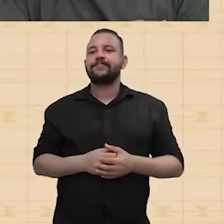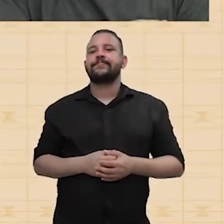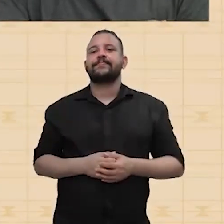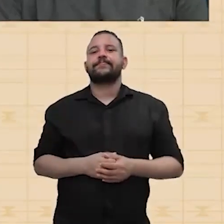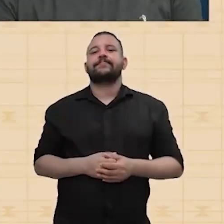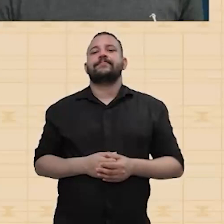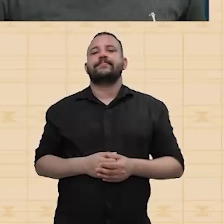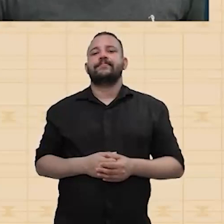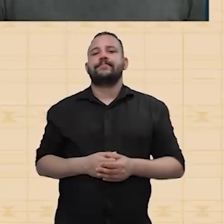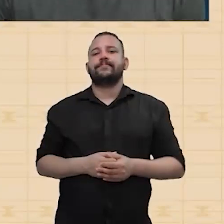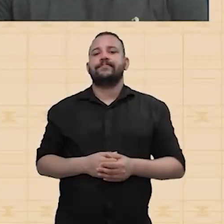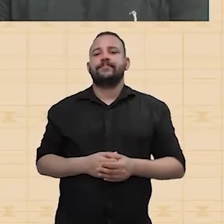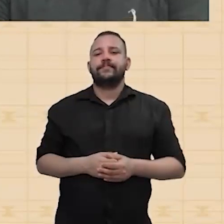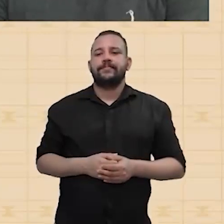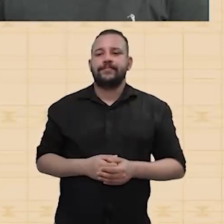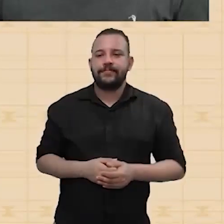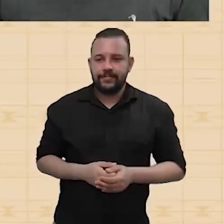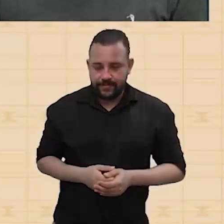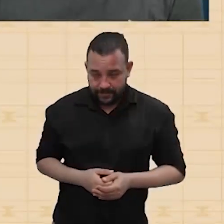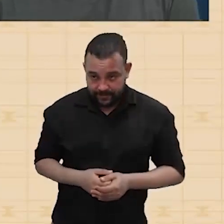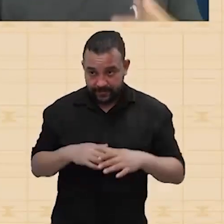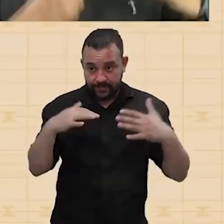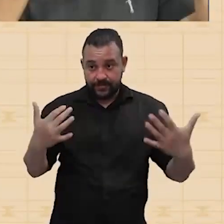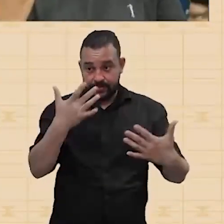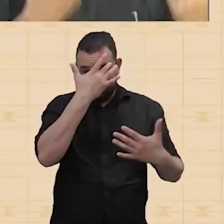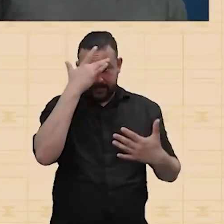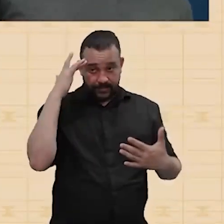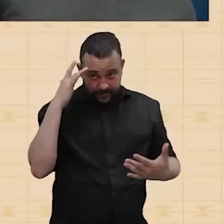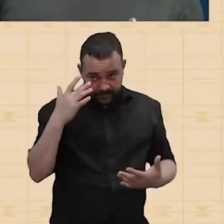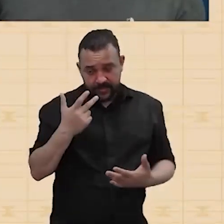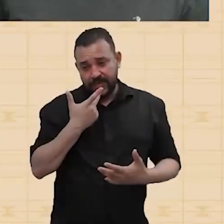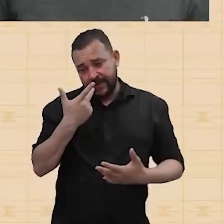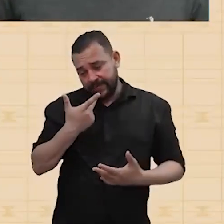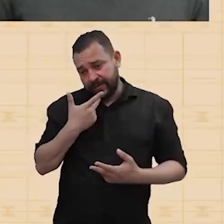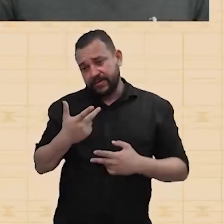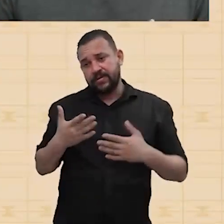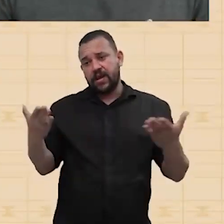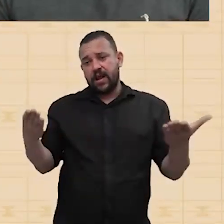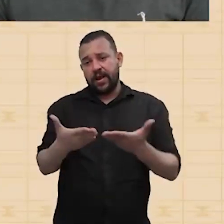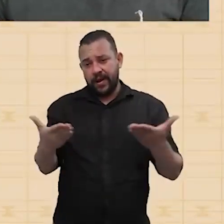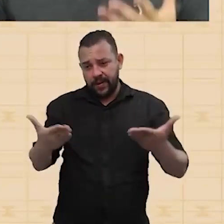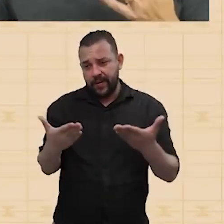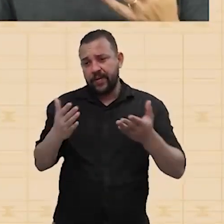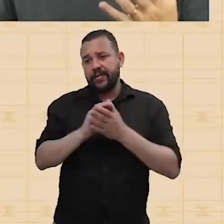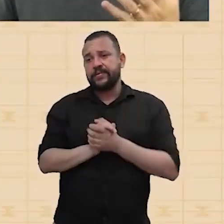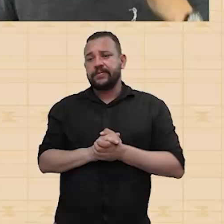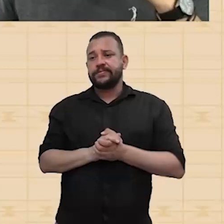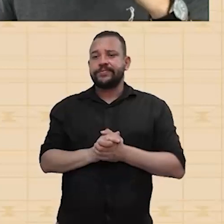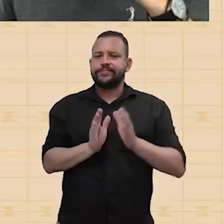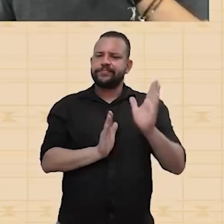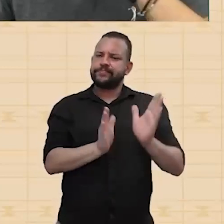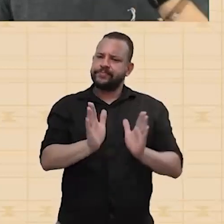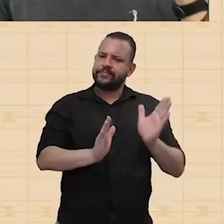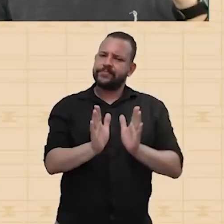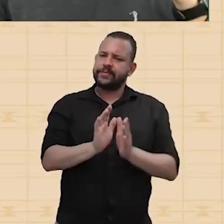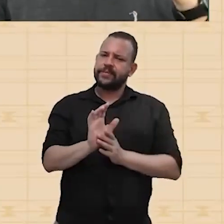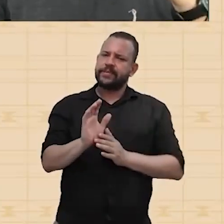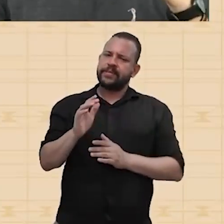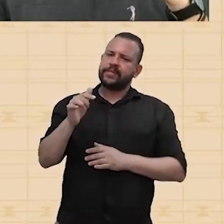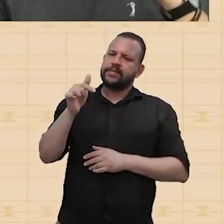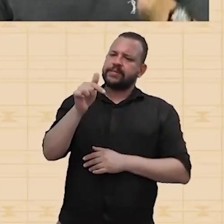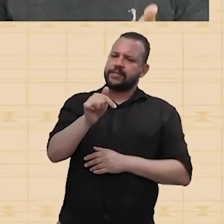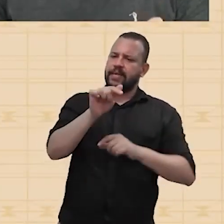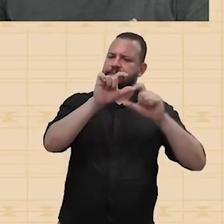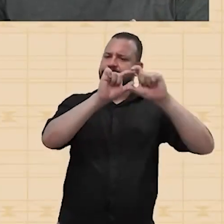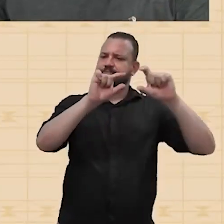Vamos lá. Gente boa. Falamos agora dos períodos, que são 7 na